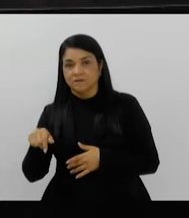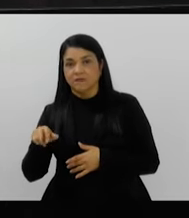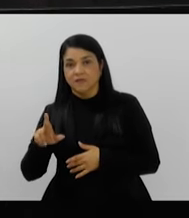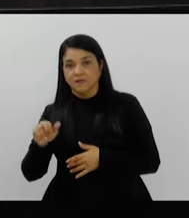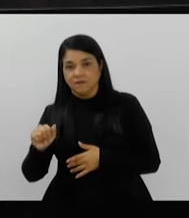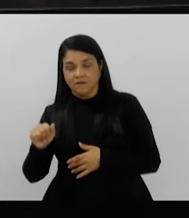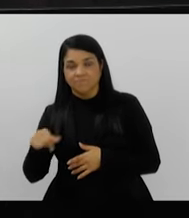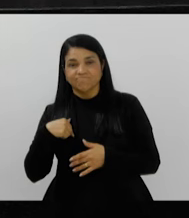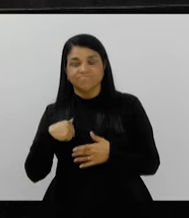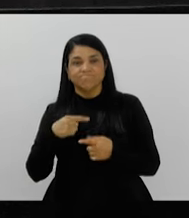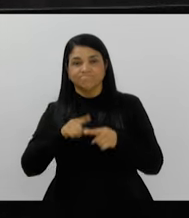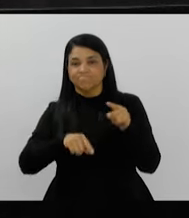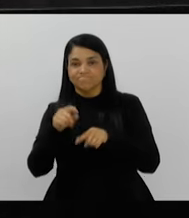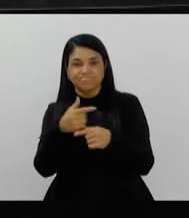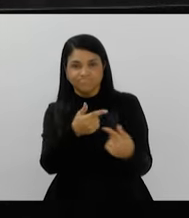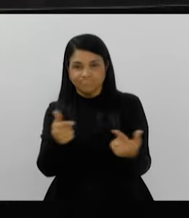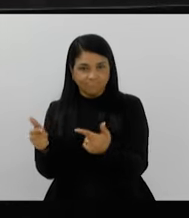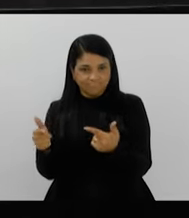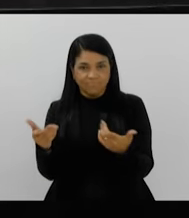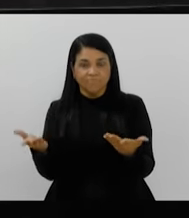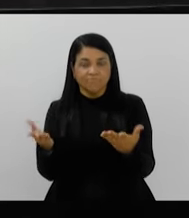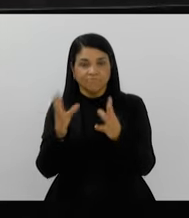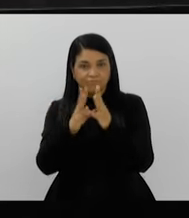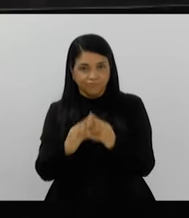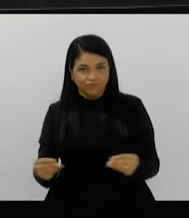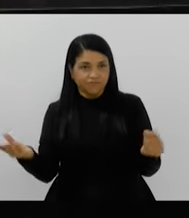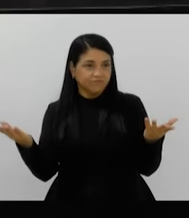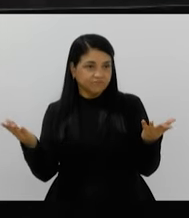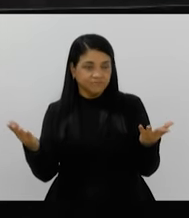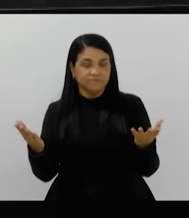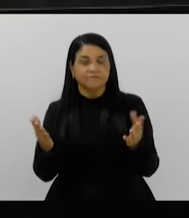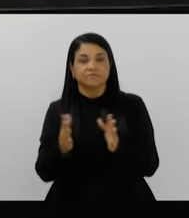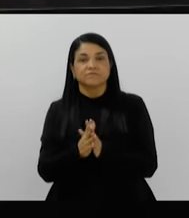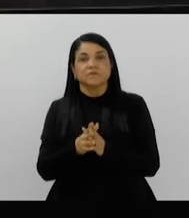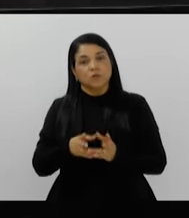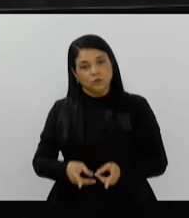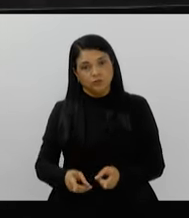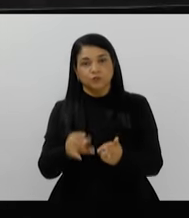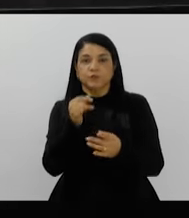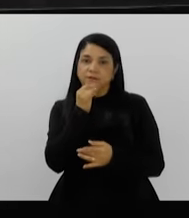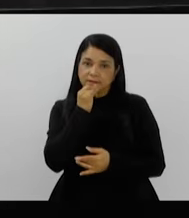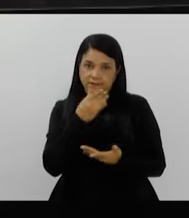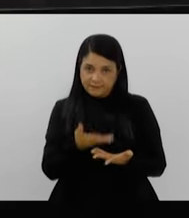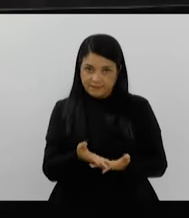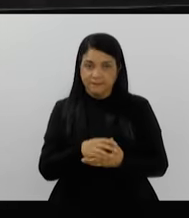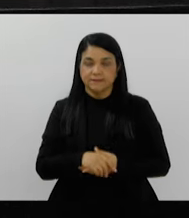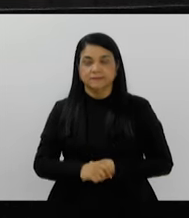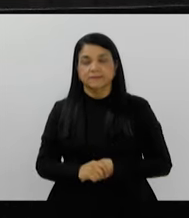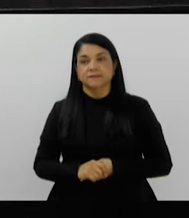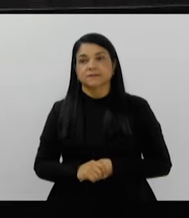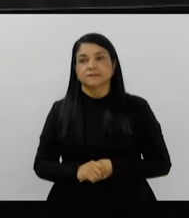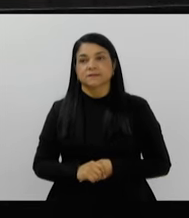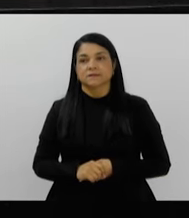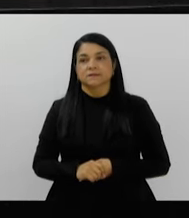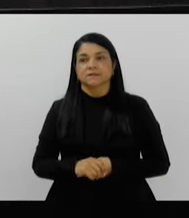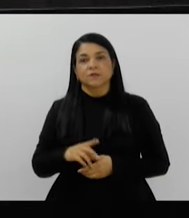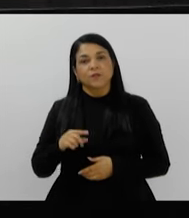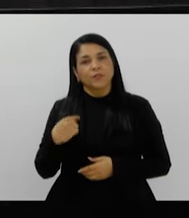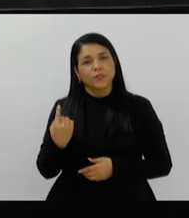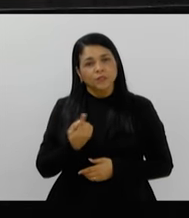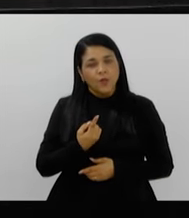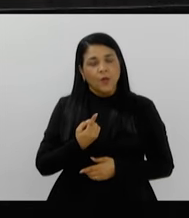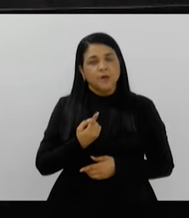aparelhado e desmantelado. E, infelizmente, assim continua, não é? Bom, quando nós fazemos